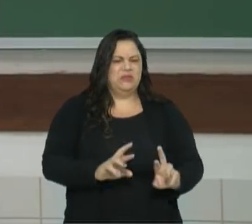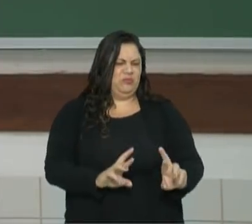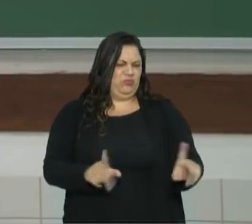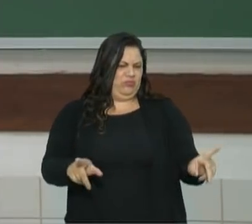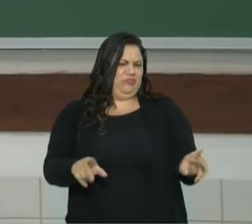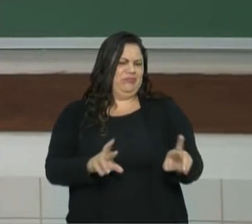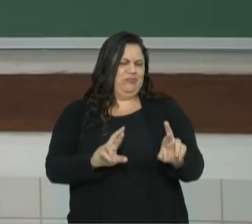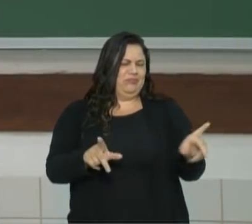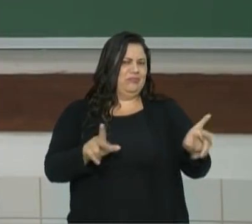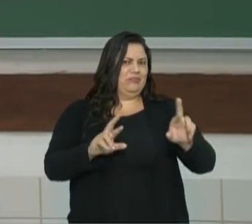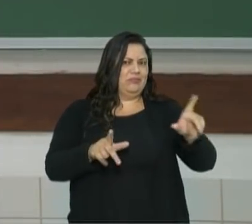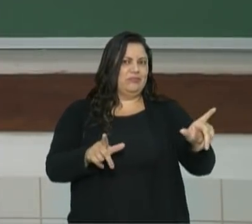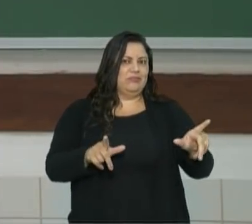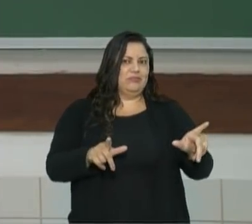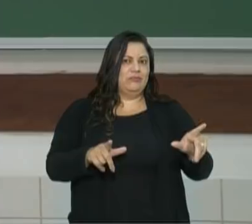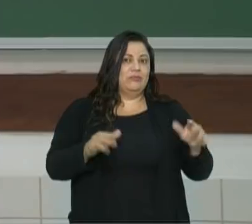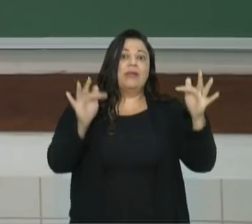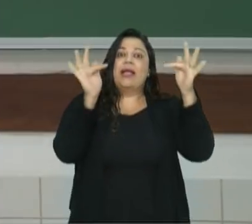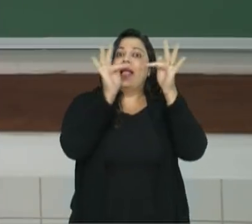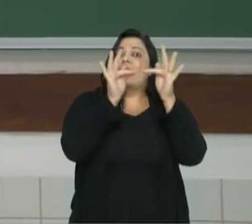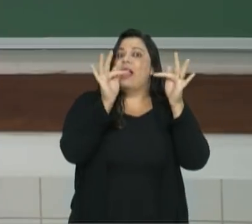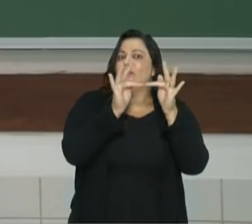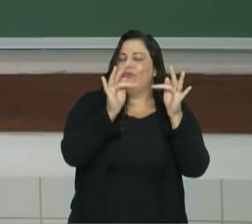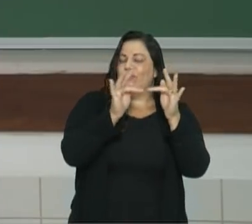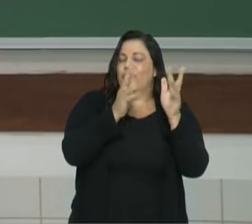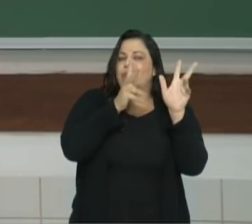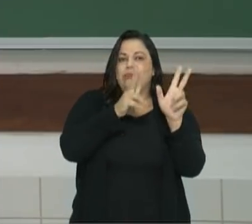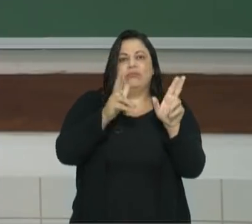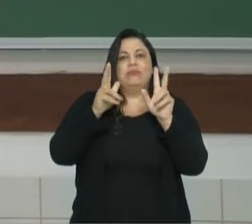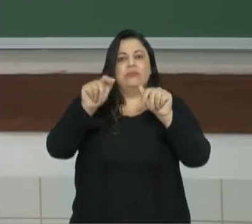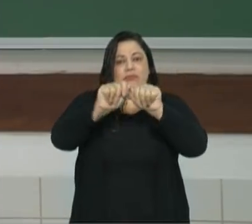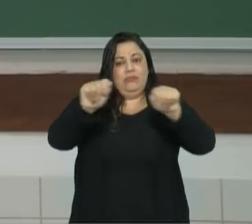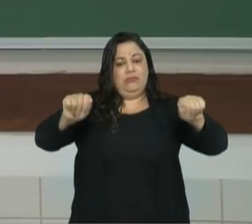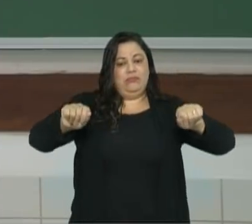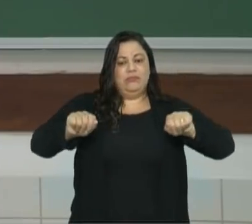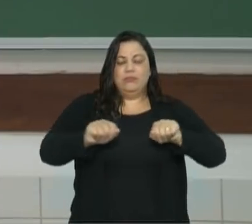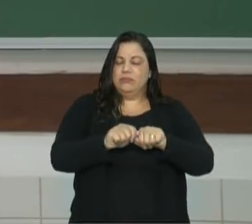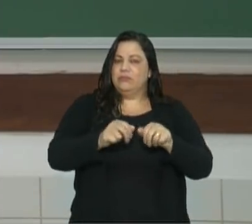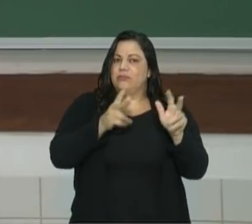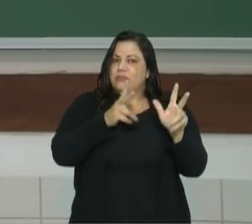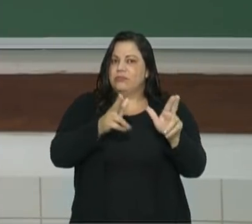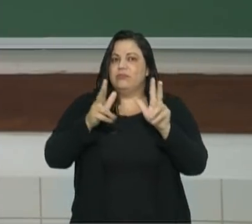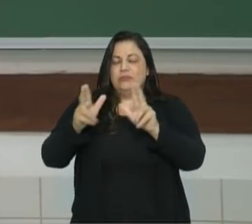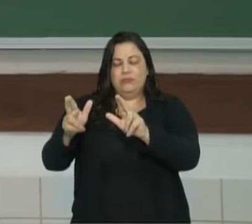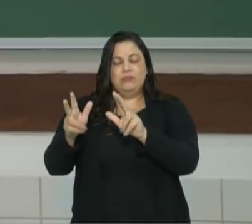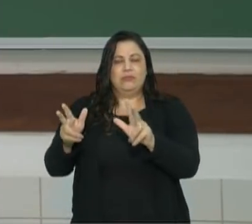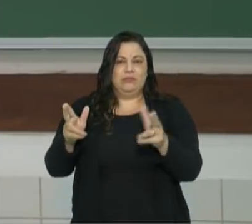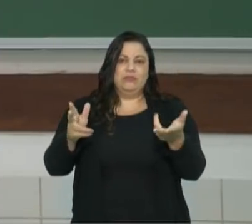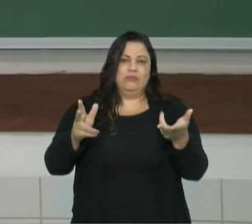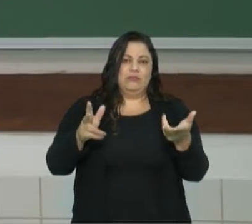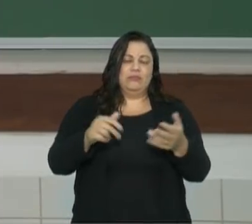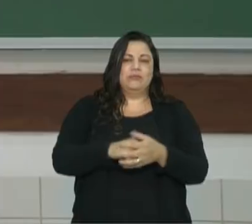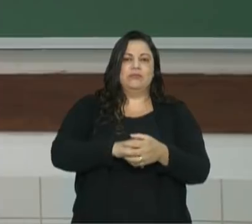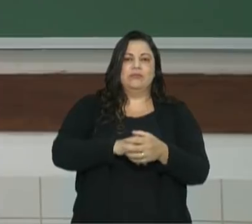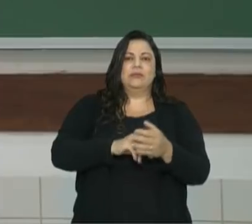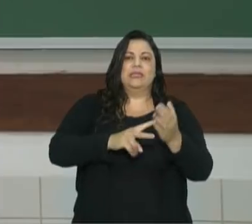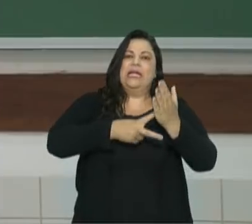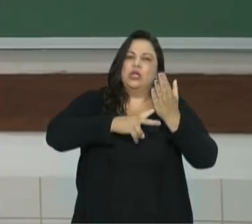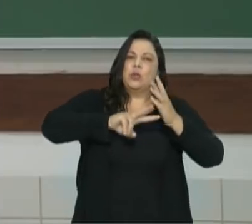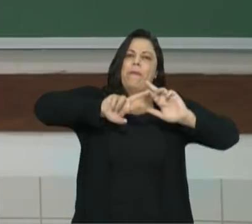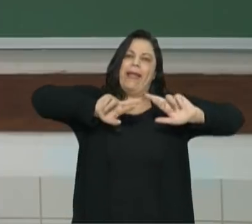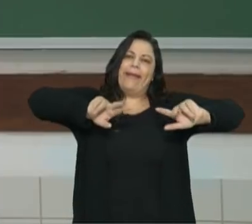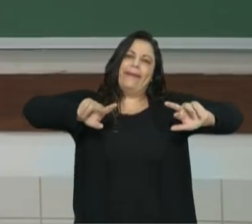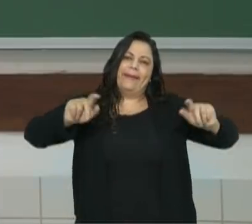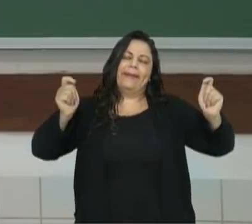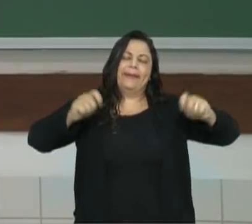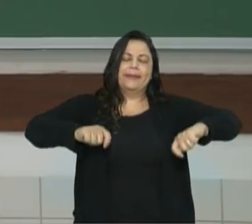a fórmula conforme a área, né, tem que ser conforme a figura geométrica associada. Se for um retângulo, base vezes altura. Se